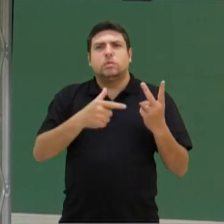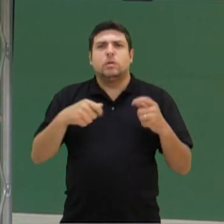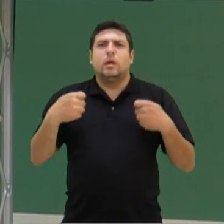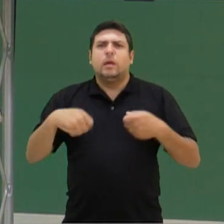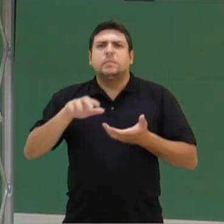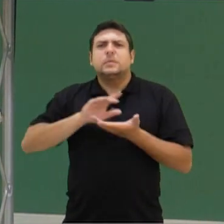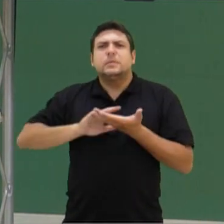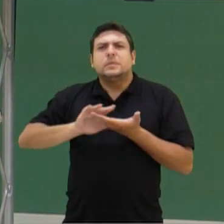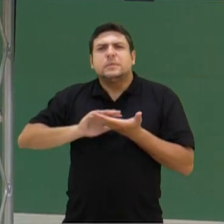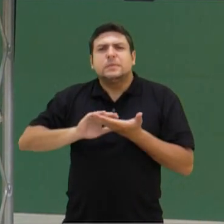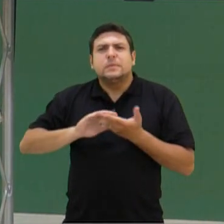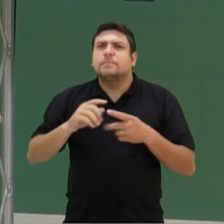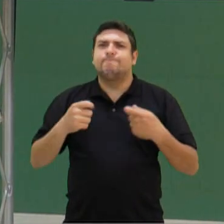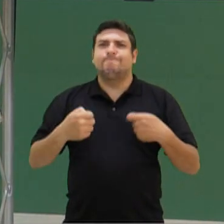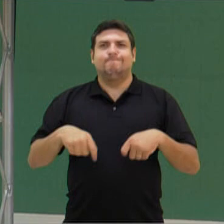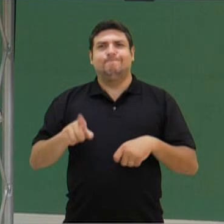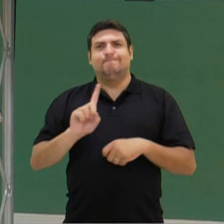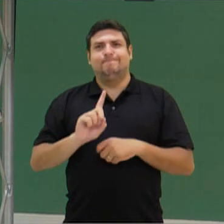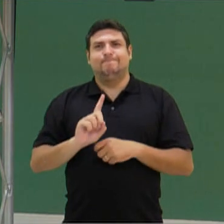Não.